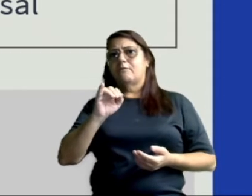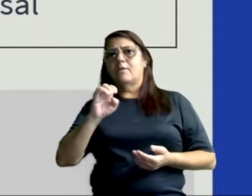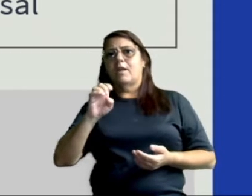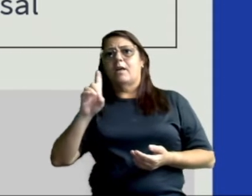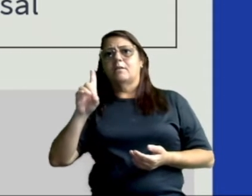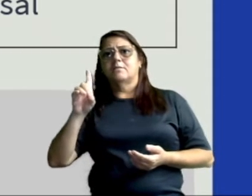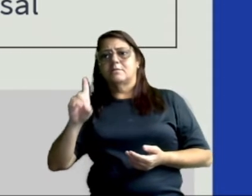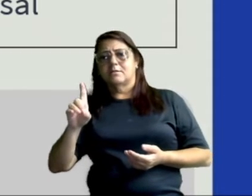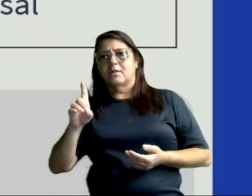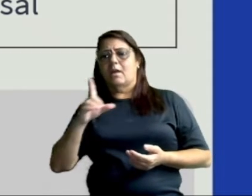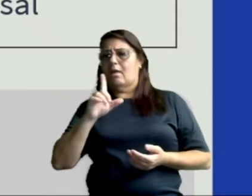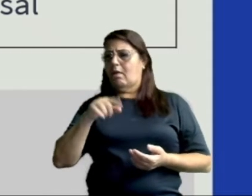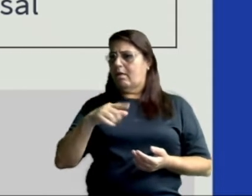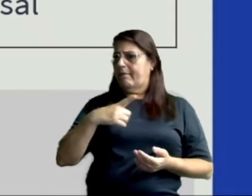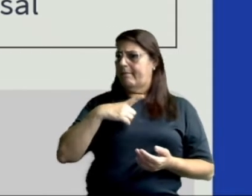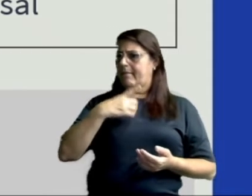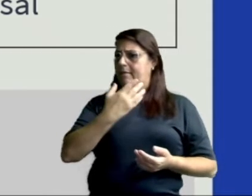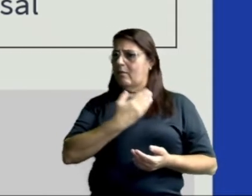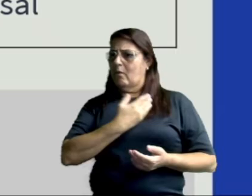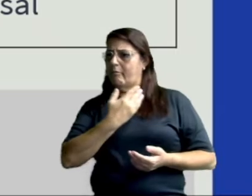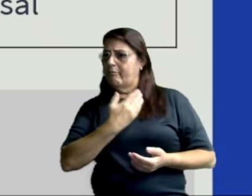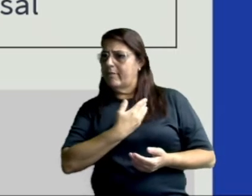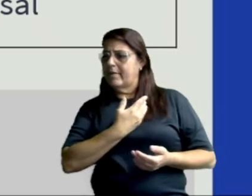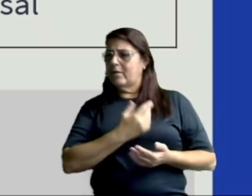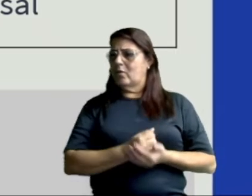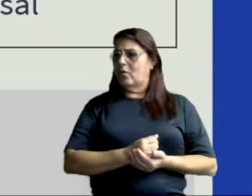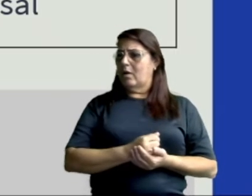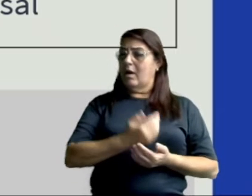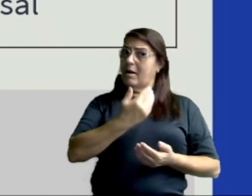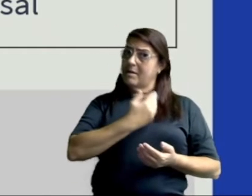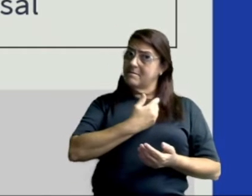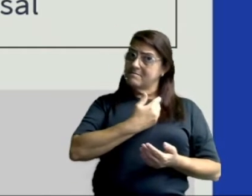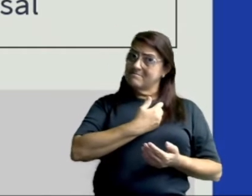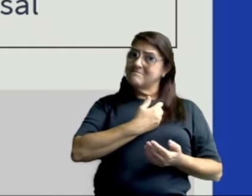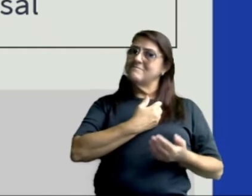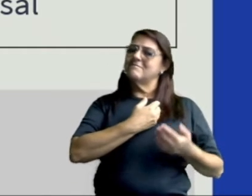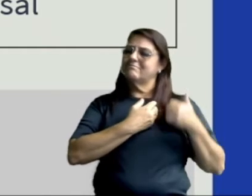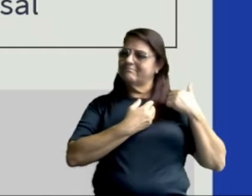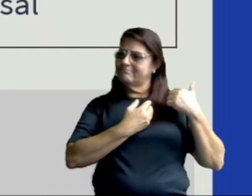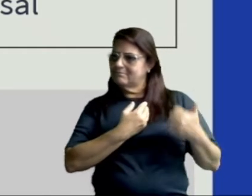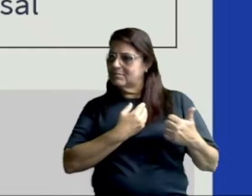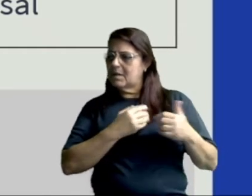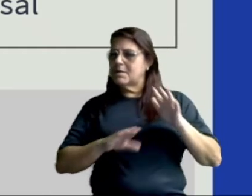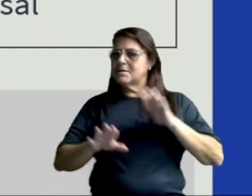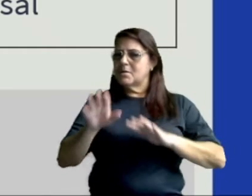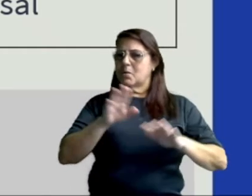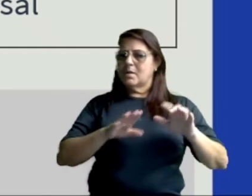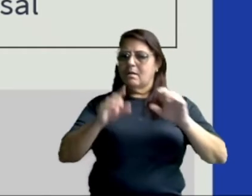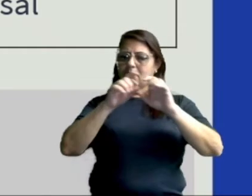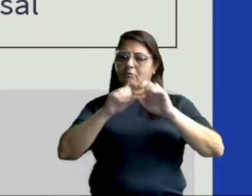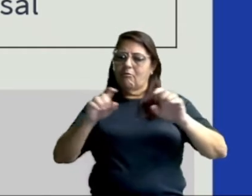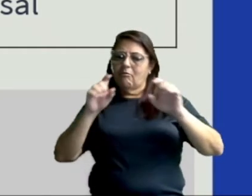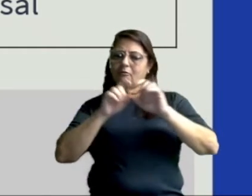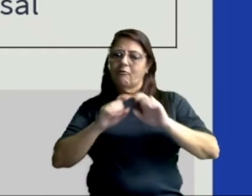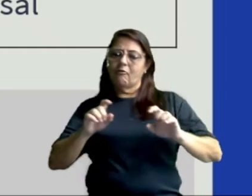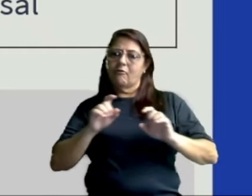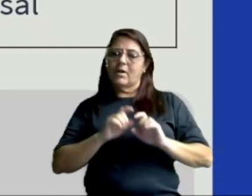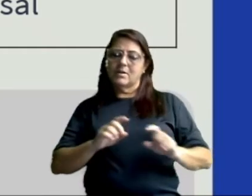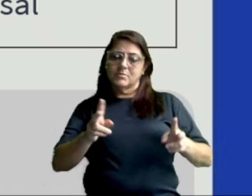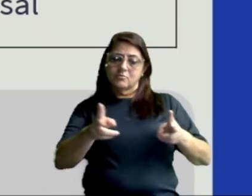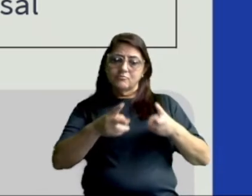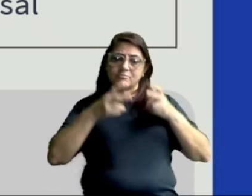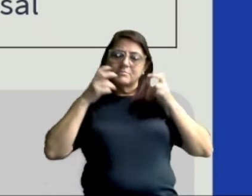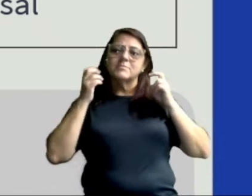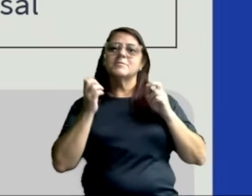minha família, também seria empregado, tá? Então é bom a gente tomar cuidado com esse tipo de frase e eu já coloquei exatamente para vocês